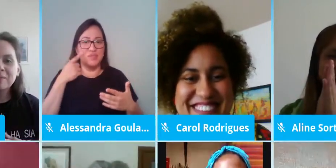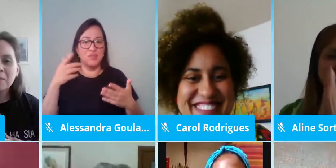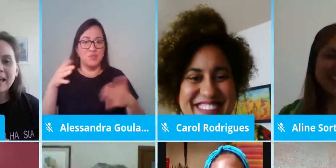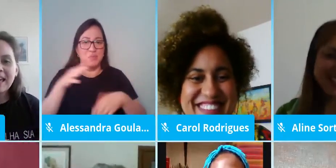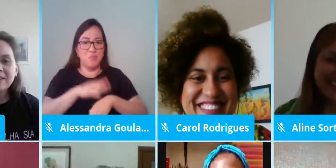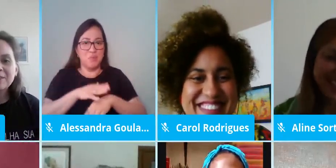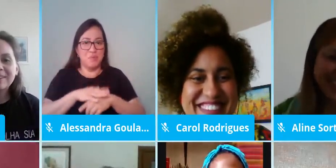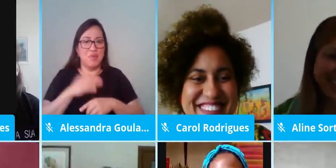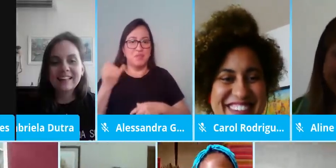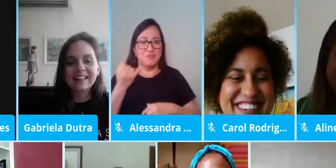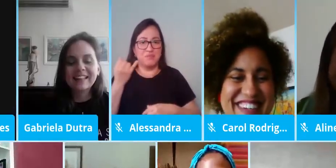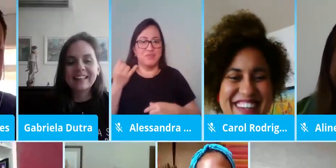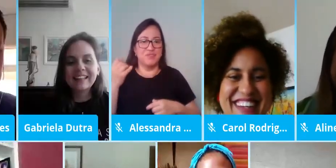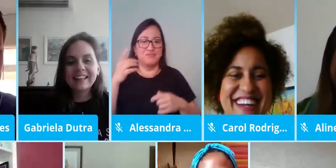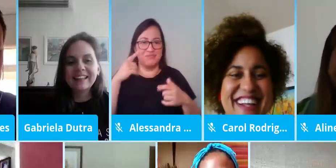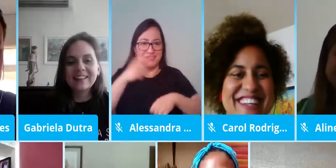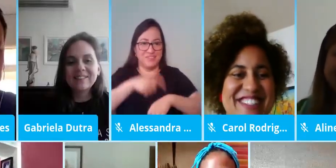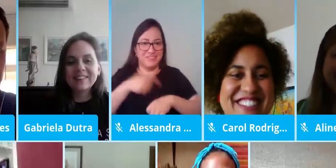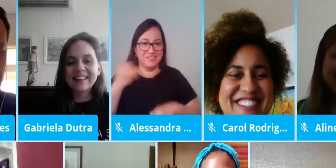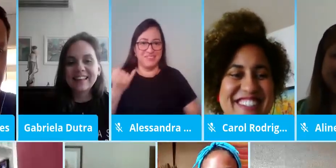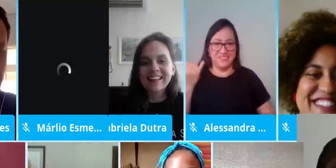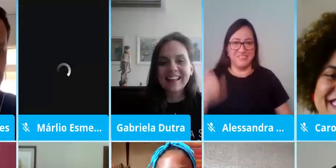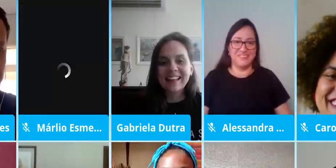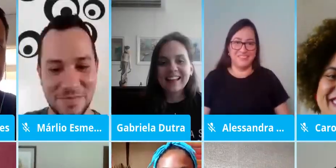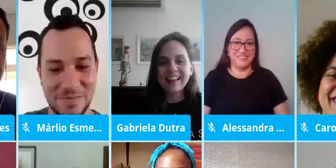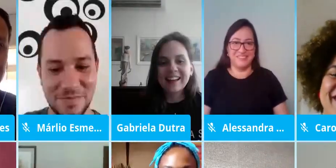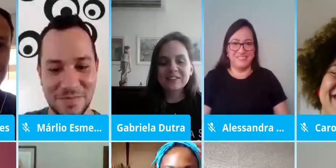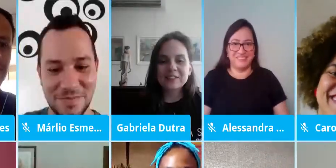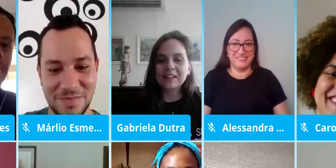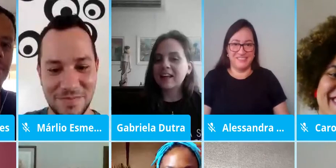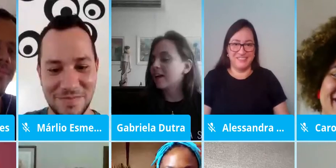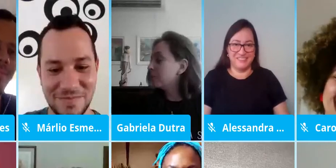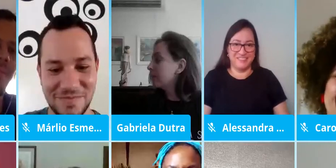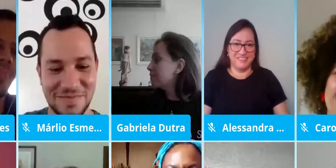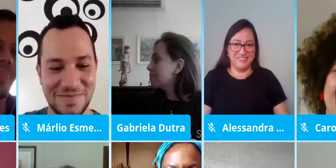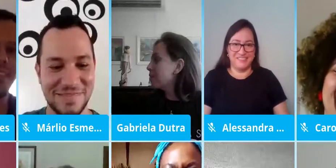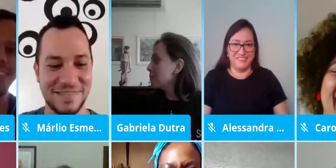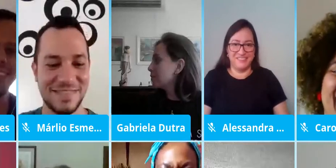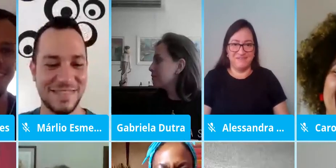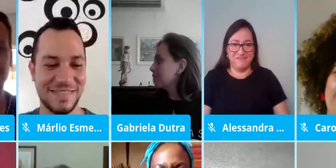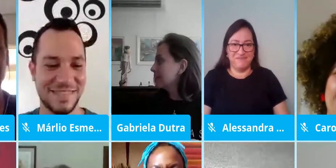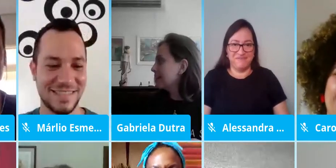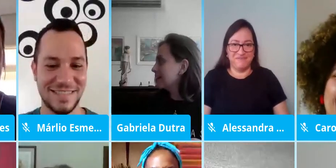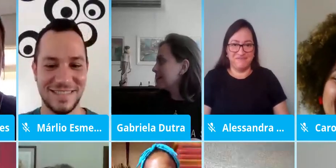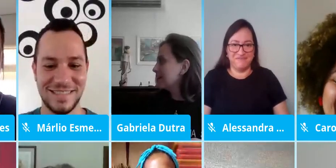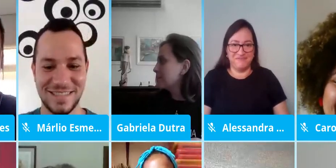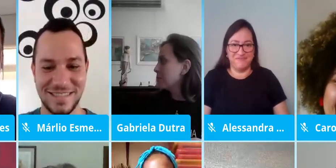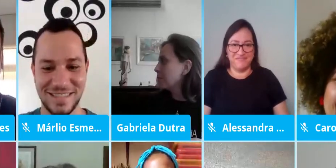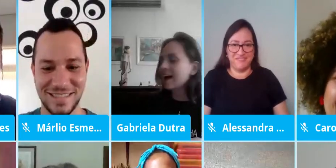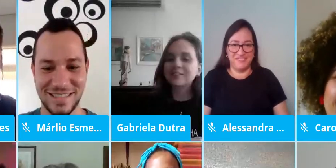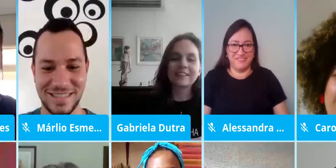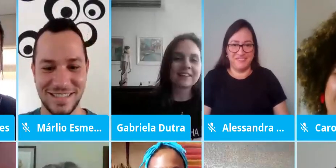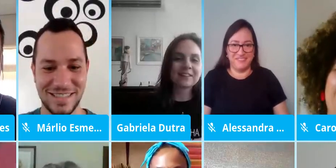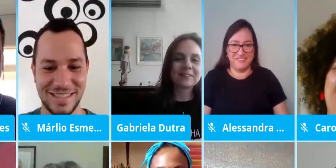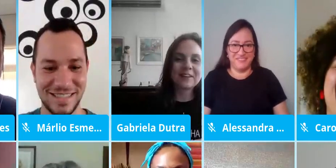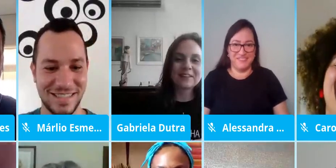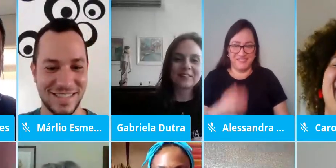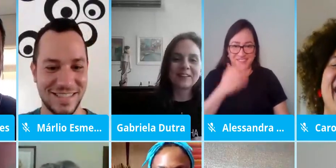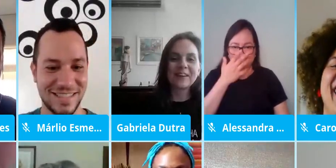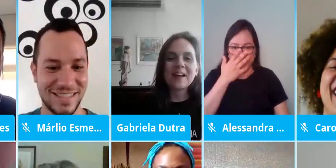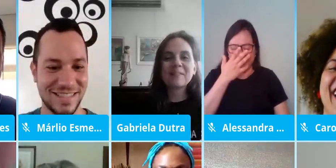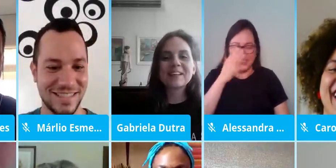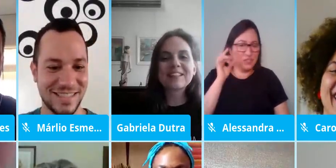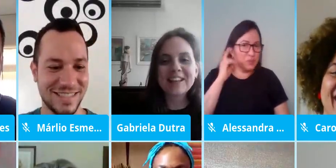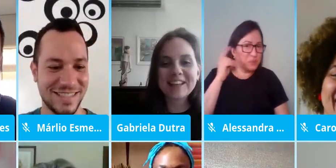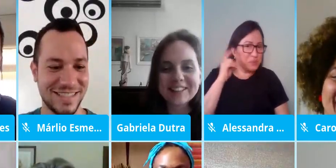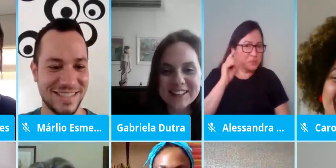gestou esse momento. E acho que só tem... A Lu tem que fechar o microfone, que ela está aqui do meu lado e está dando um